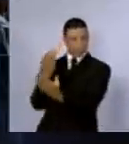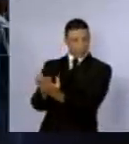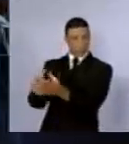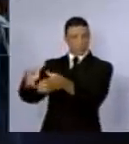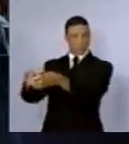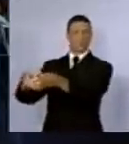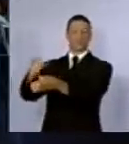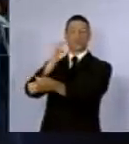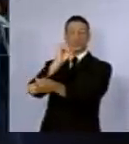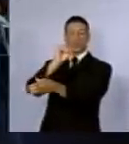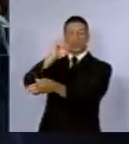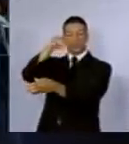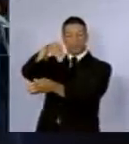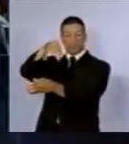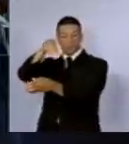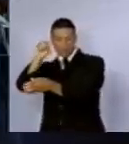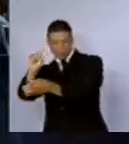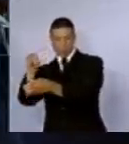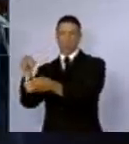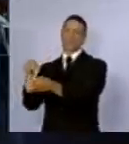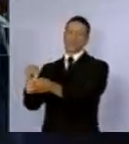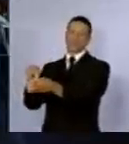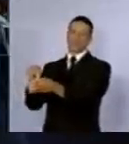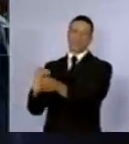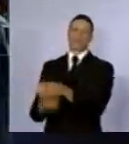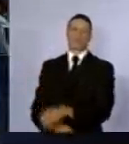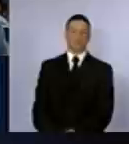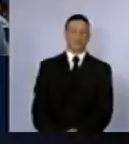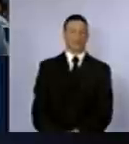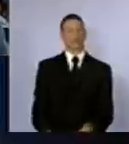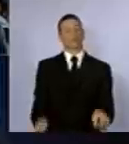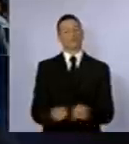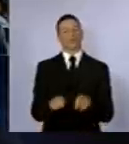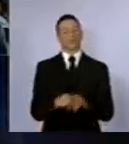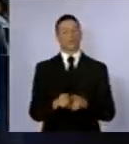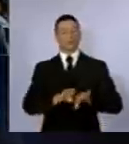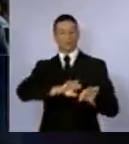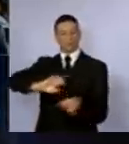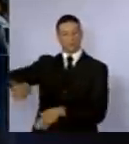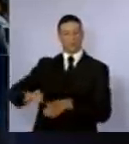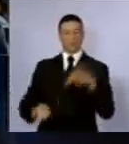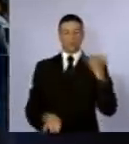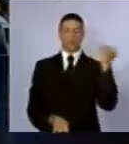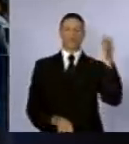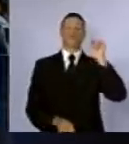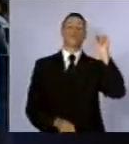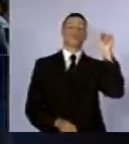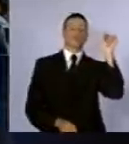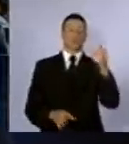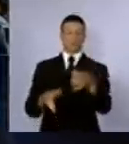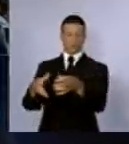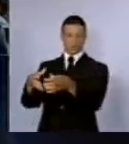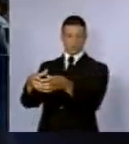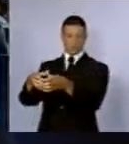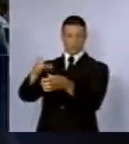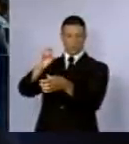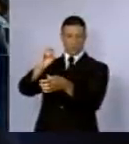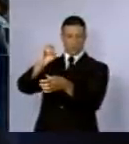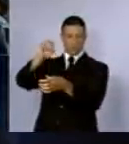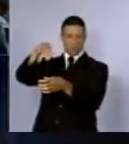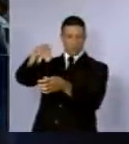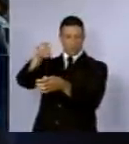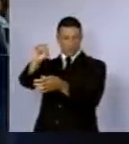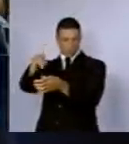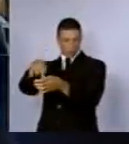referência para isso é a própria Organização Mundial de Saúde, né. E tem algumas questões importantes que a própria organização defende nesse aspecto, que